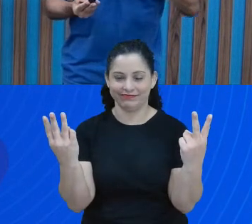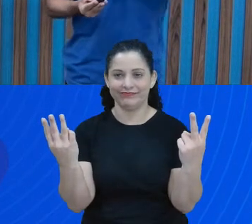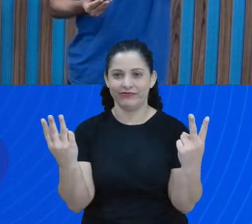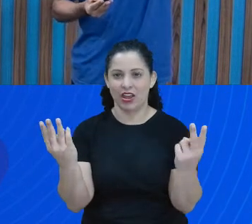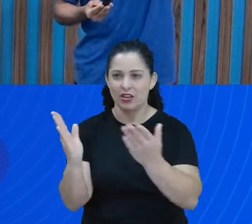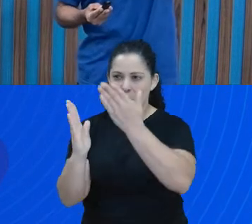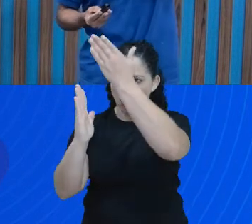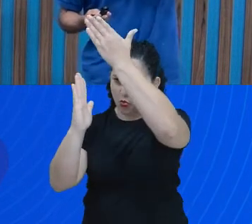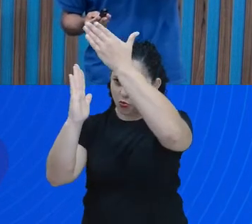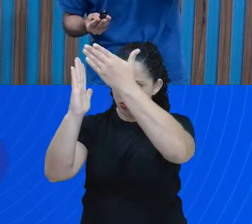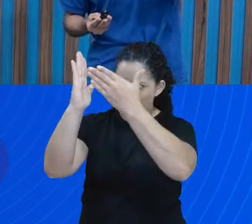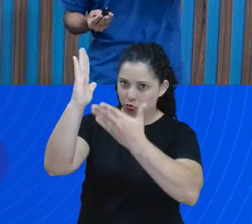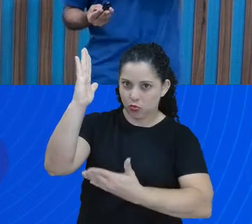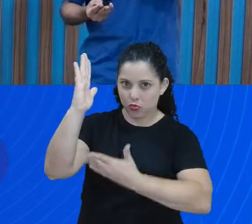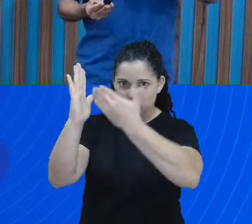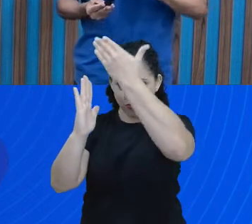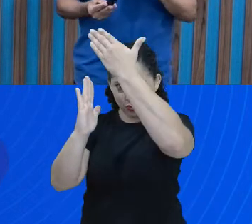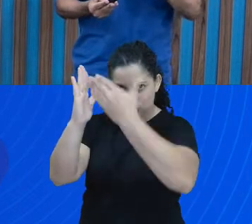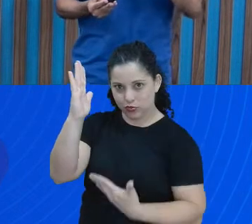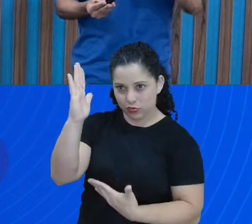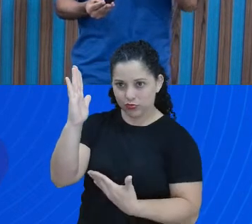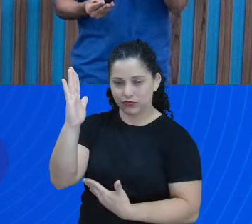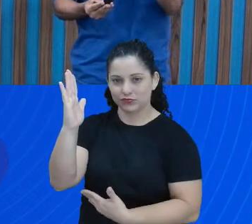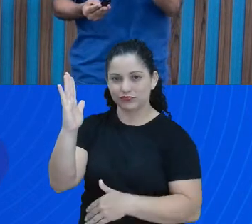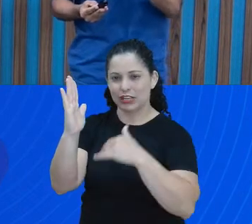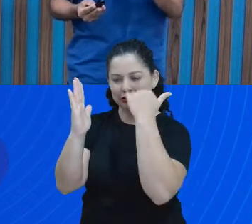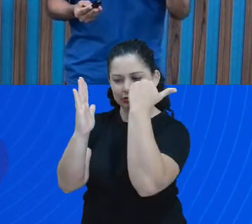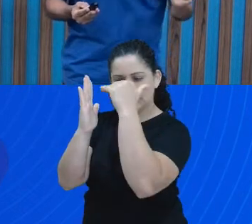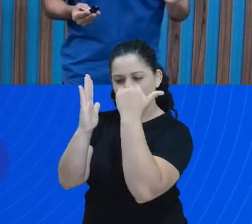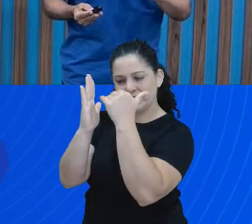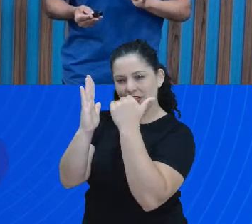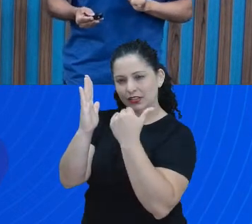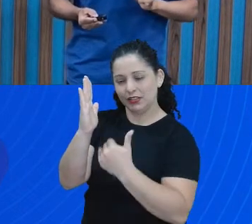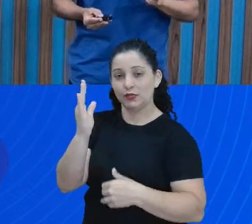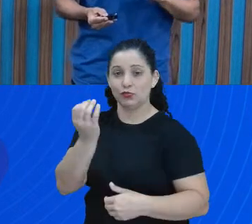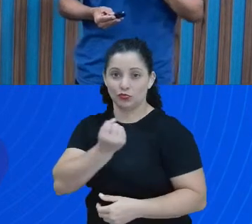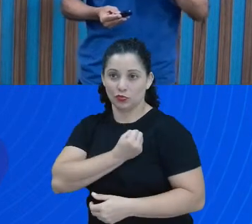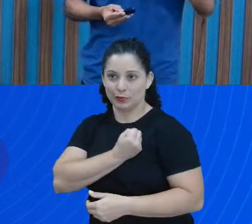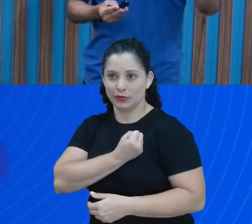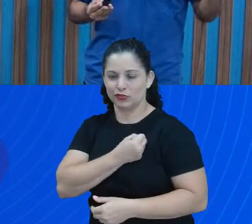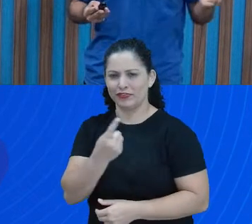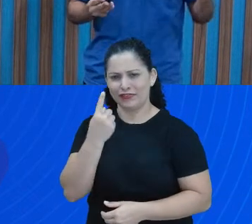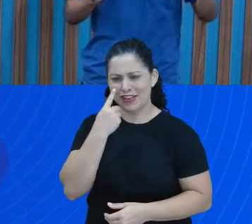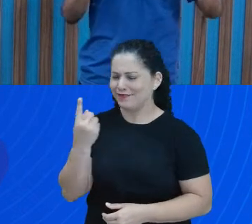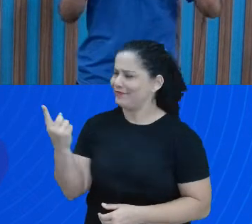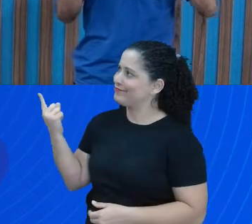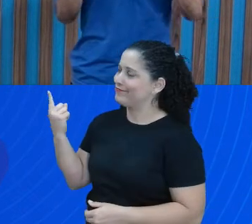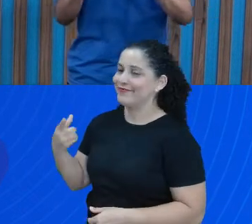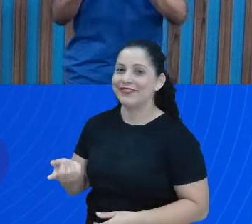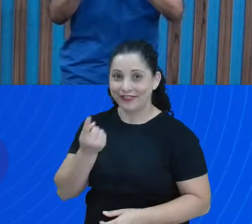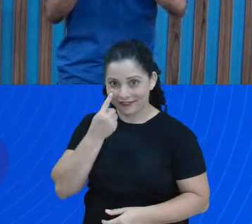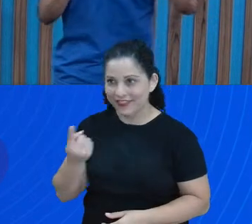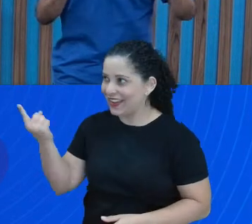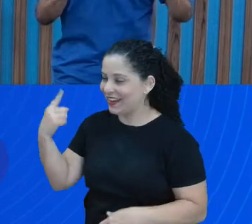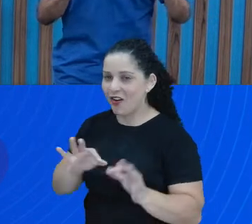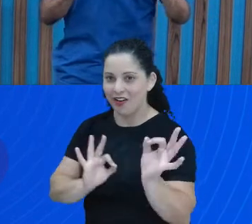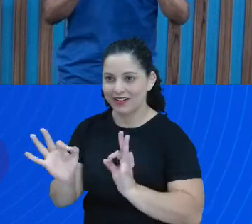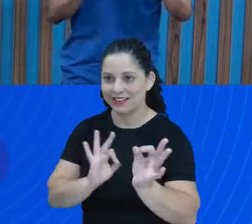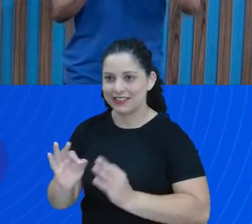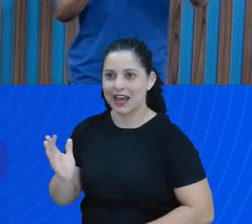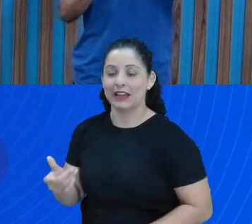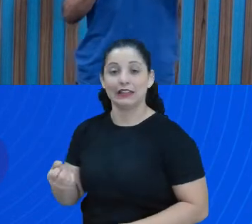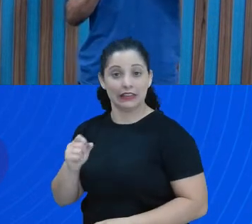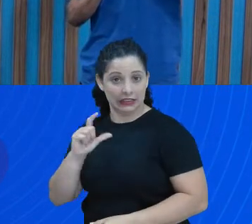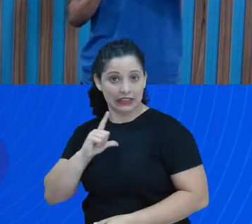e vai fatorar ele, exatamente, vai dividir pelos menores números primos. Como, Ricardinho? Olha a tela e organiza aí, ó.